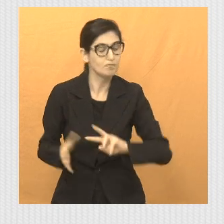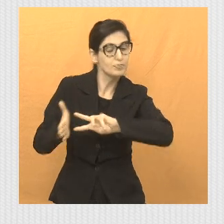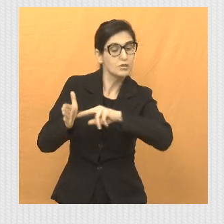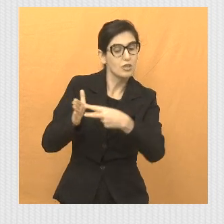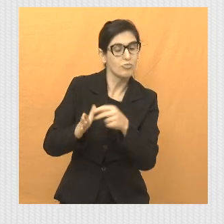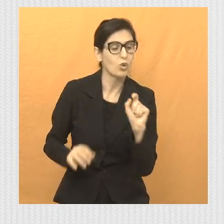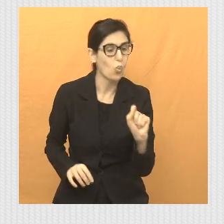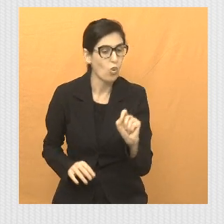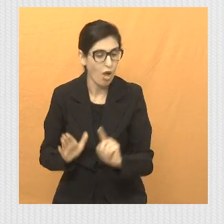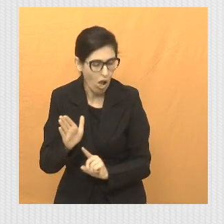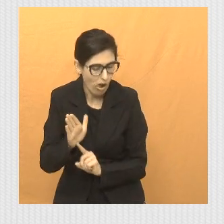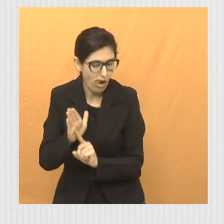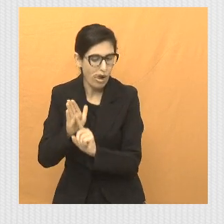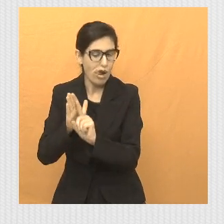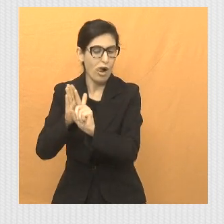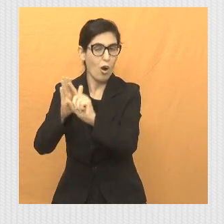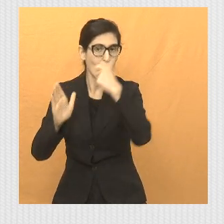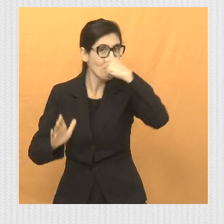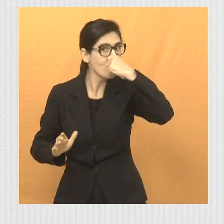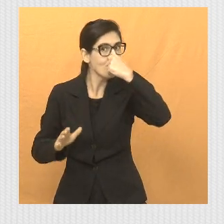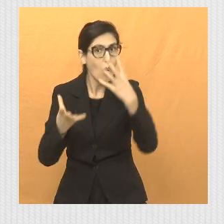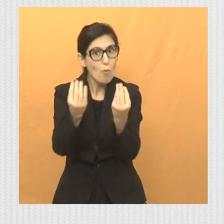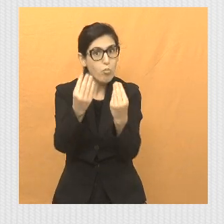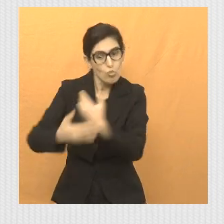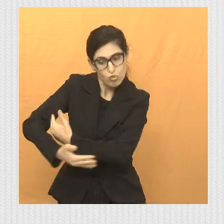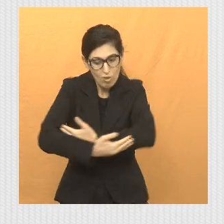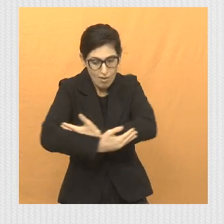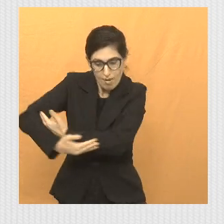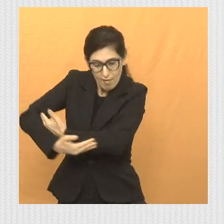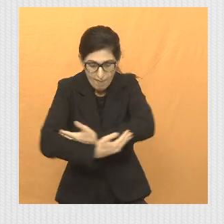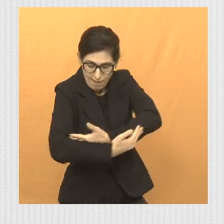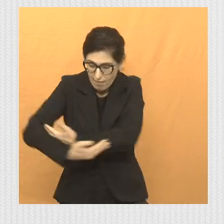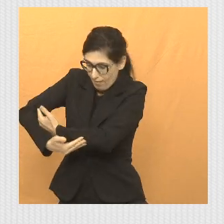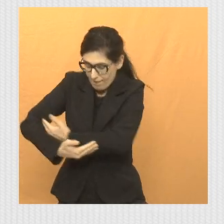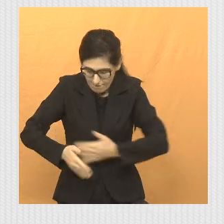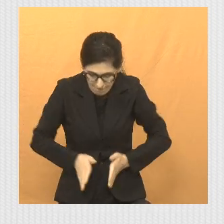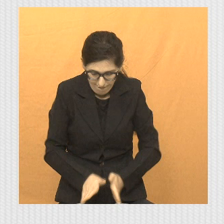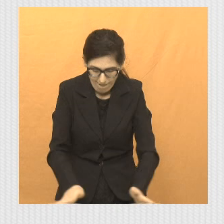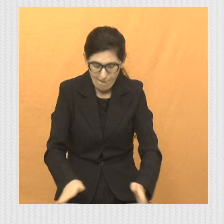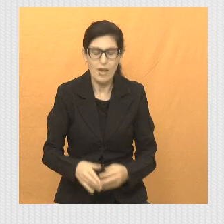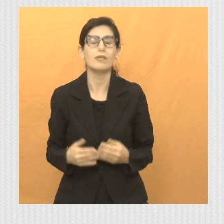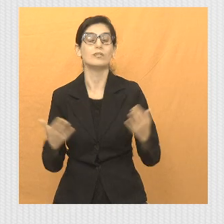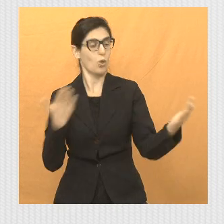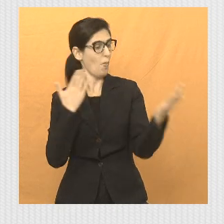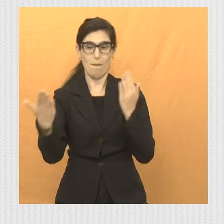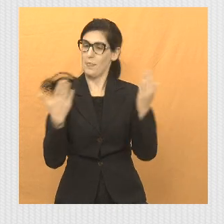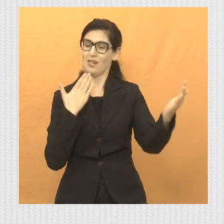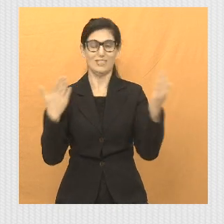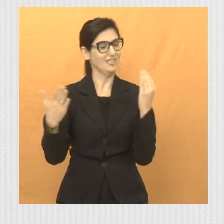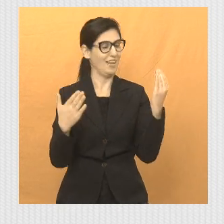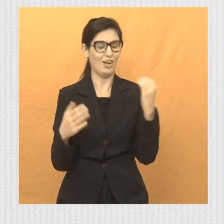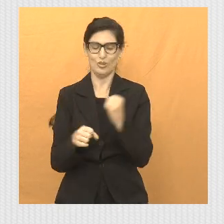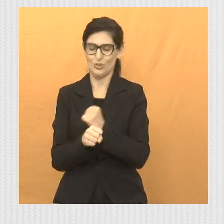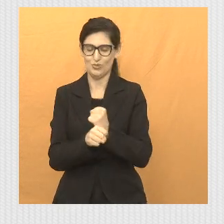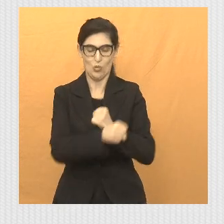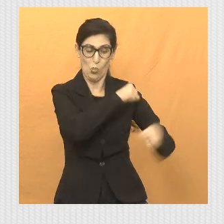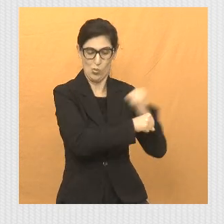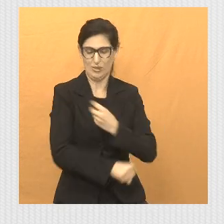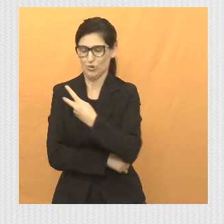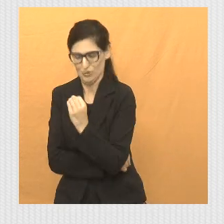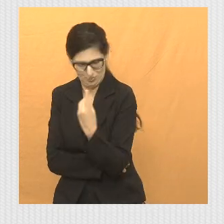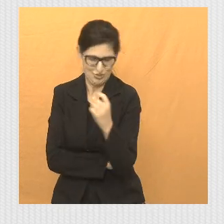significativo de nascimentos no município se compararmos o primeiro quadrimestre de 2018 para